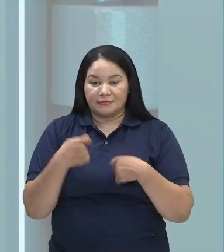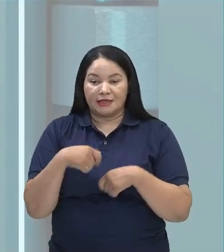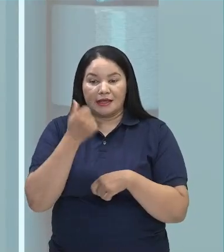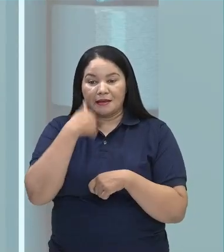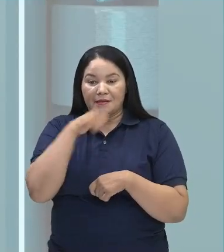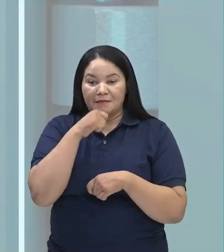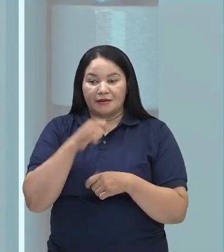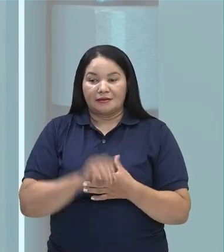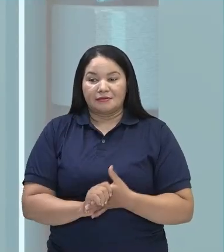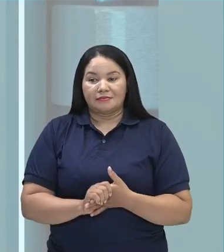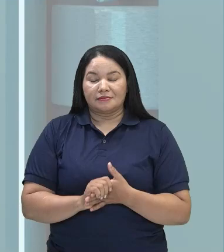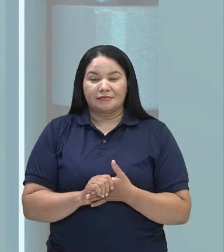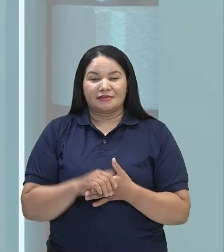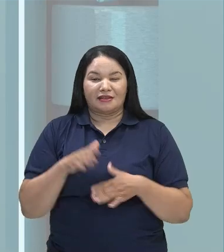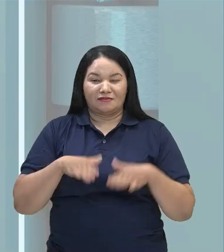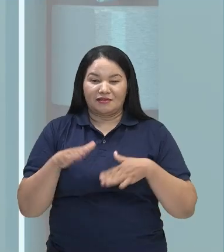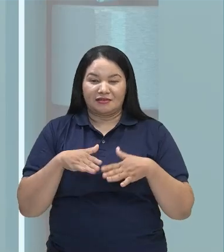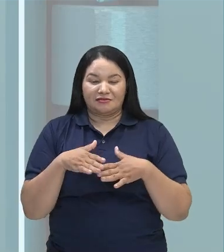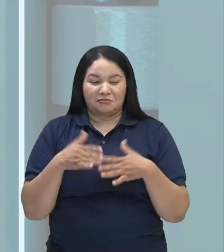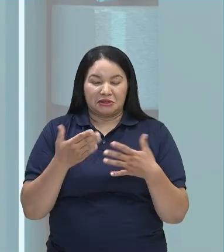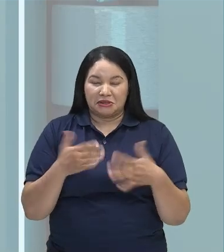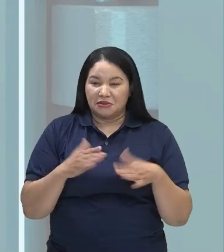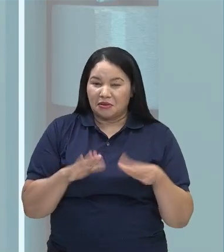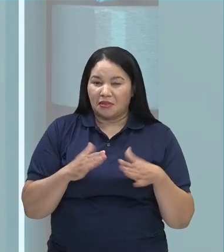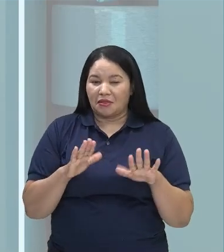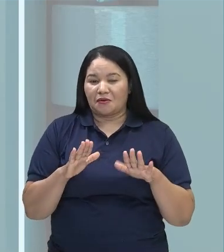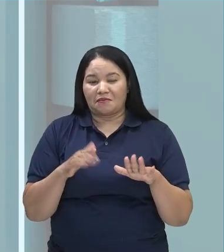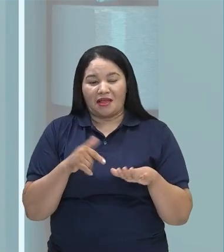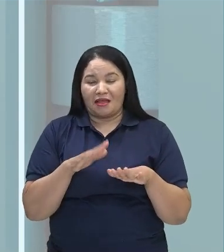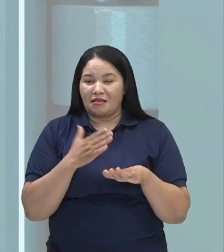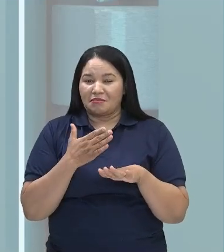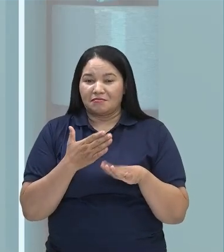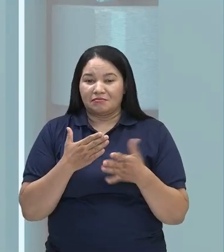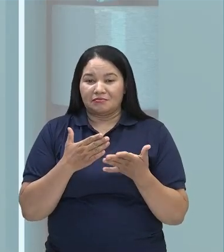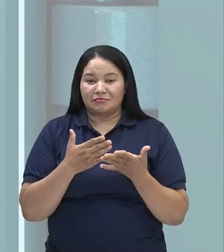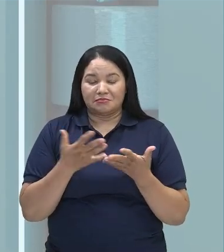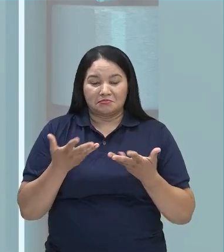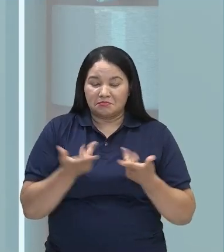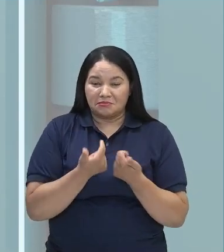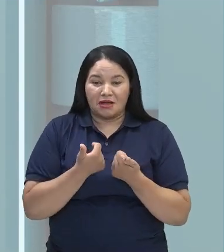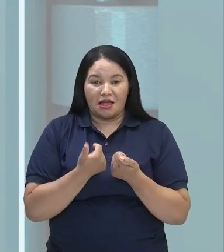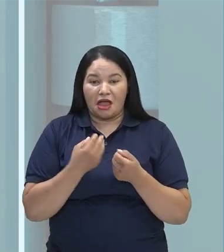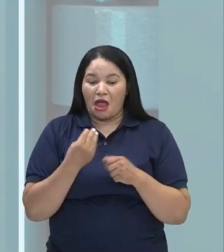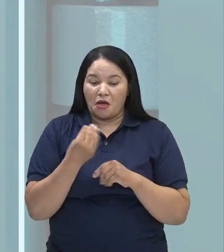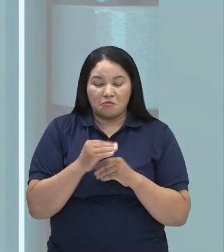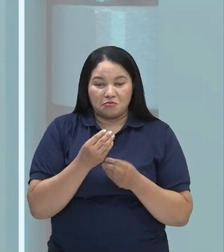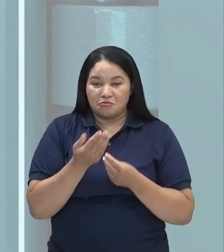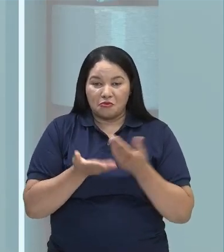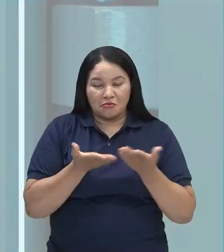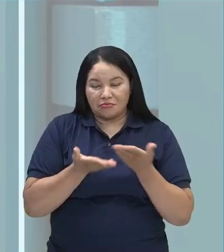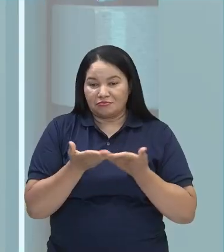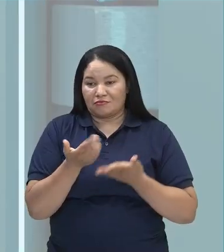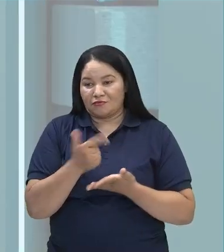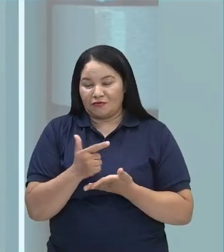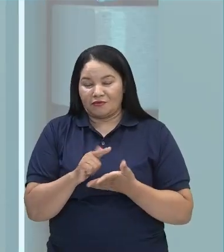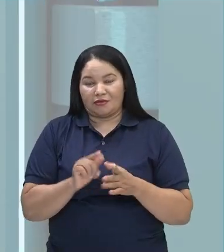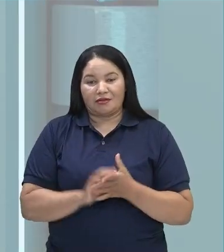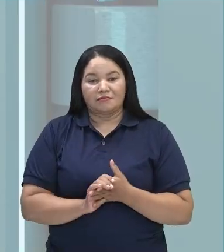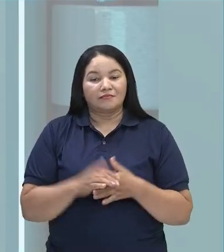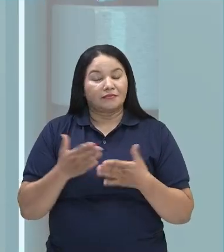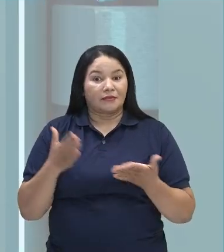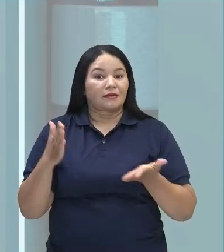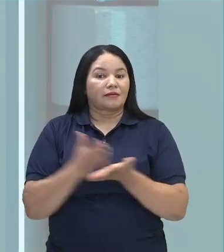é descuidada, né, que não está preparada para cuidar do filho. Então, em casos excepcionais que